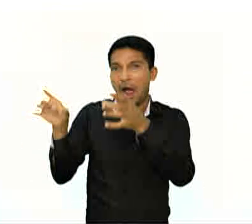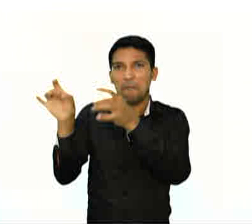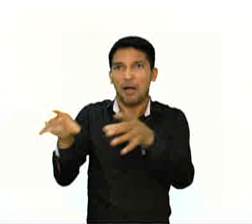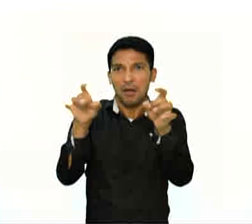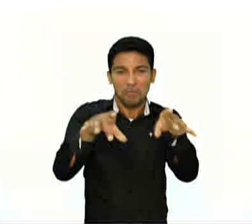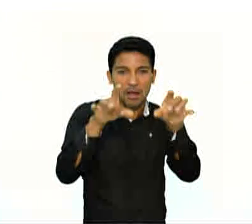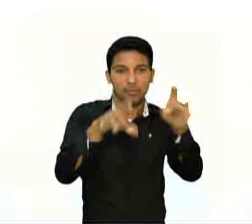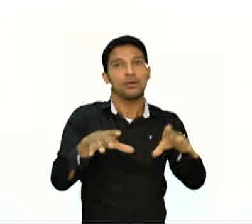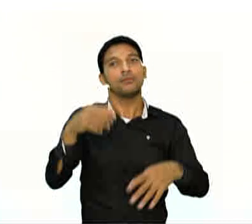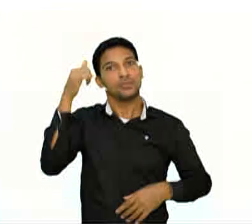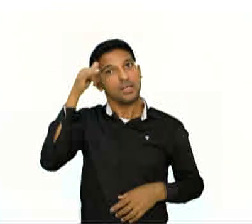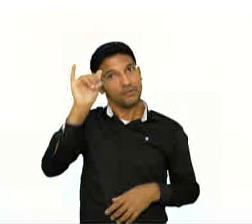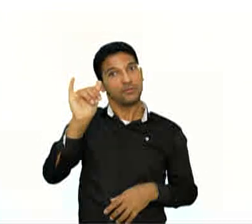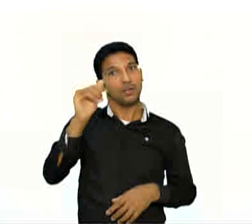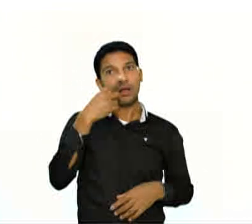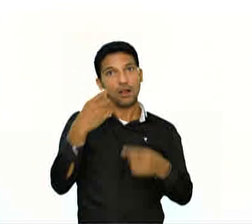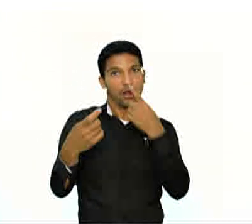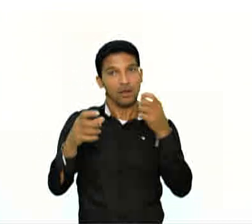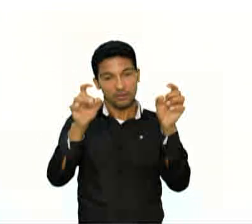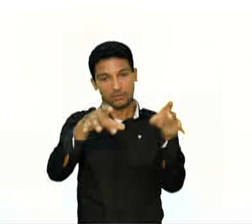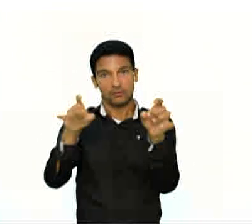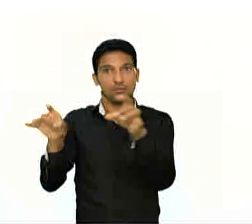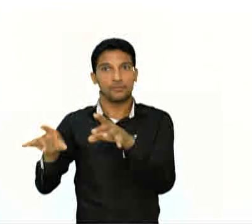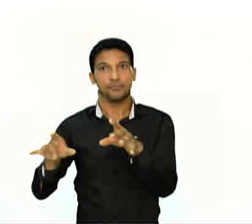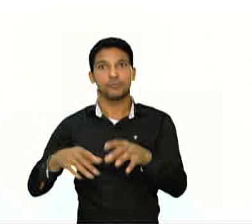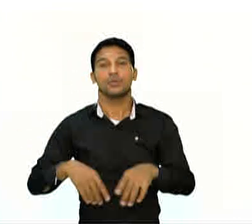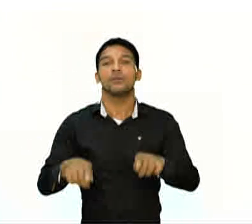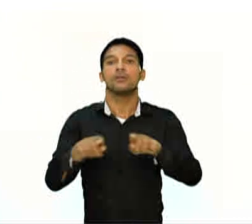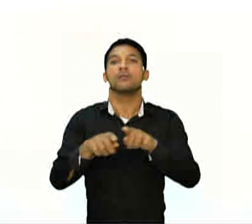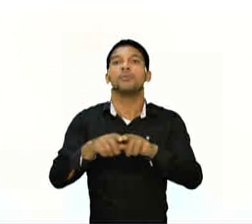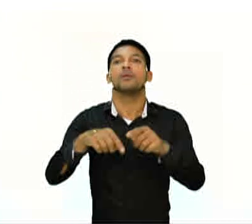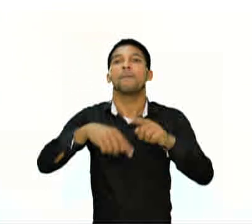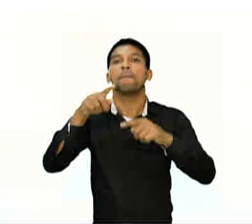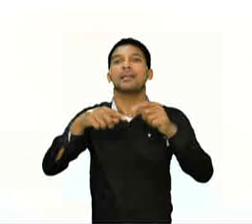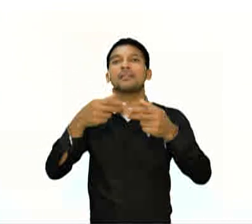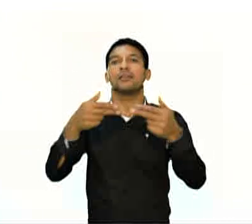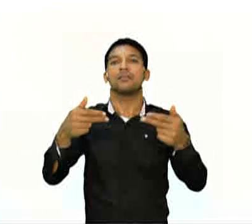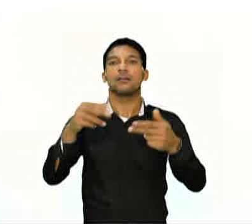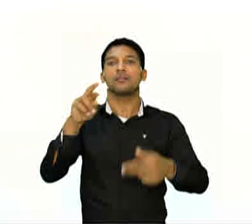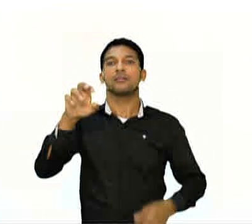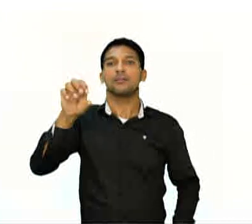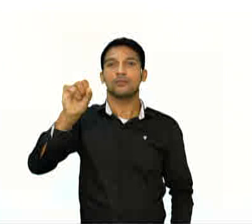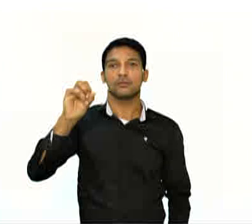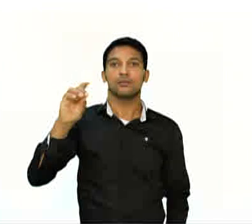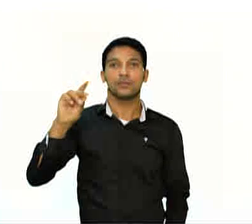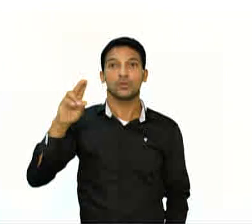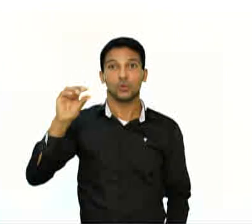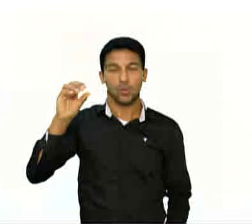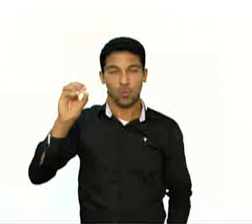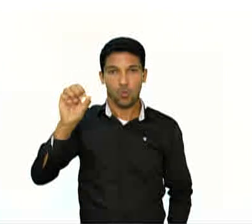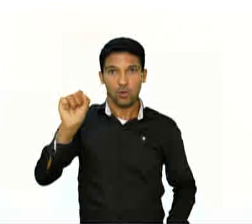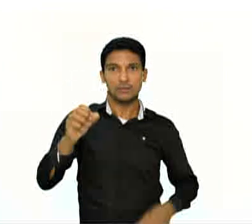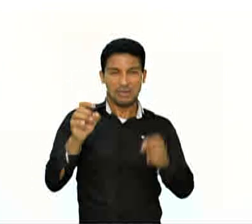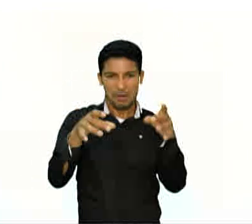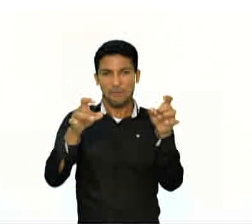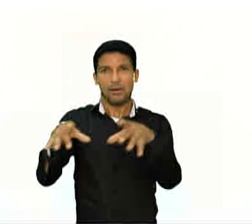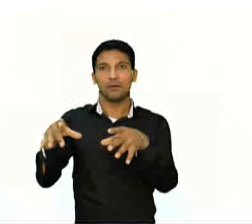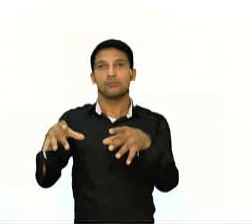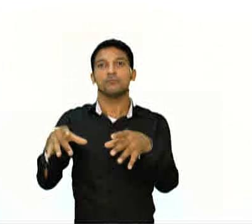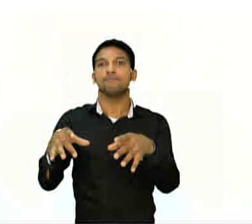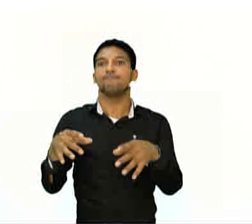consumo, cuidar para os eventuais resíduos não provoquem degradação ao meio ambiente.